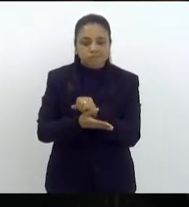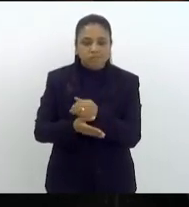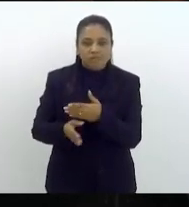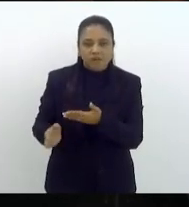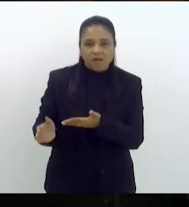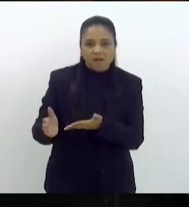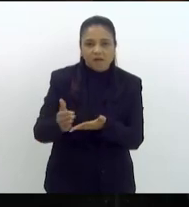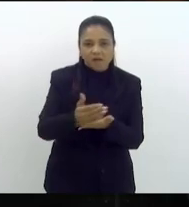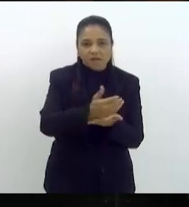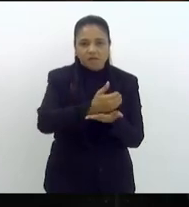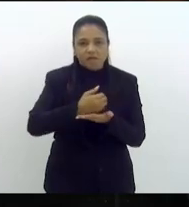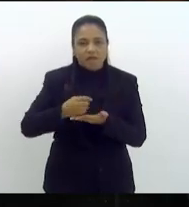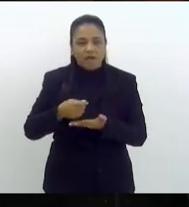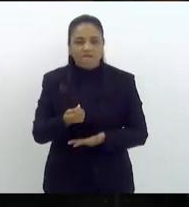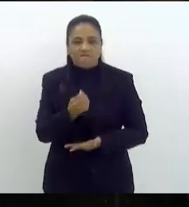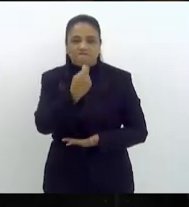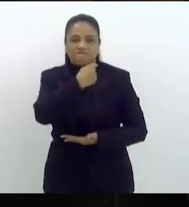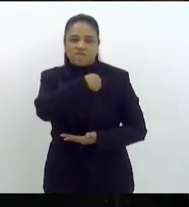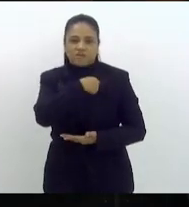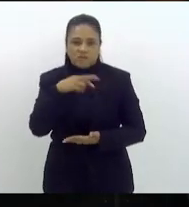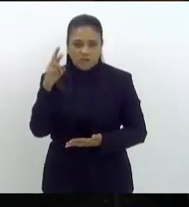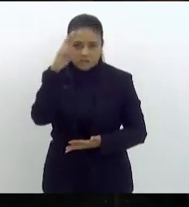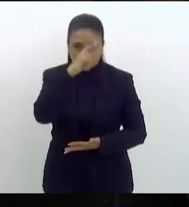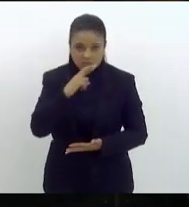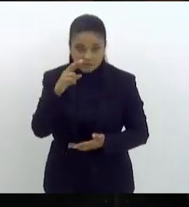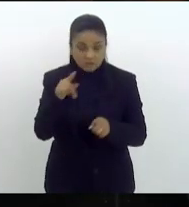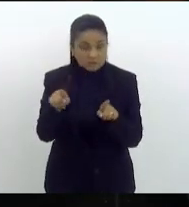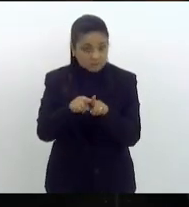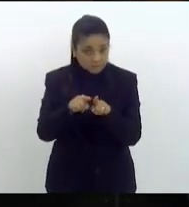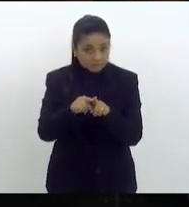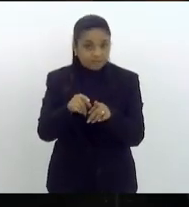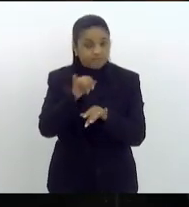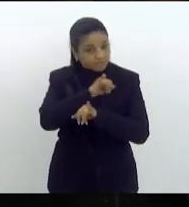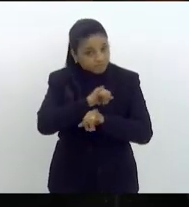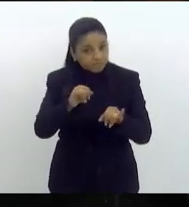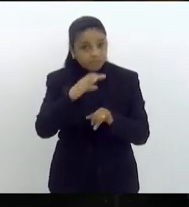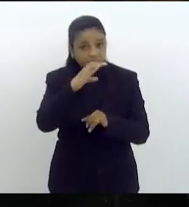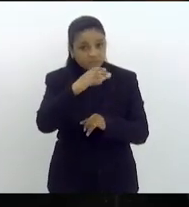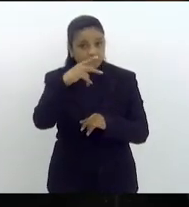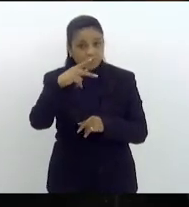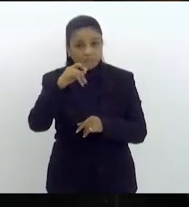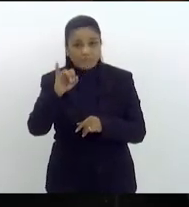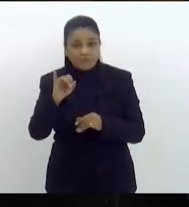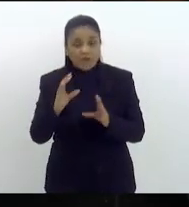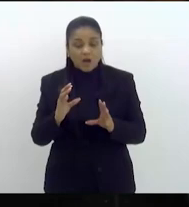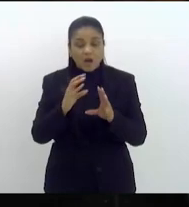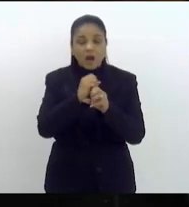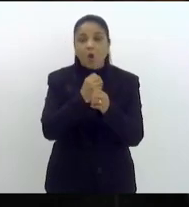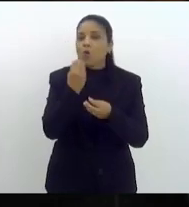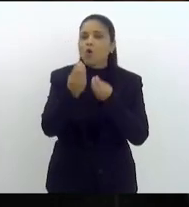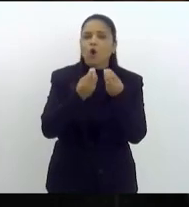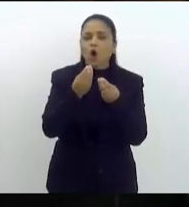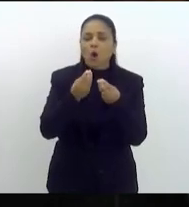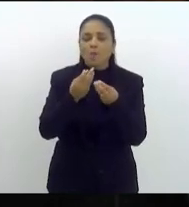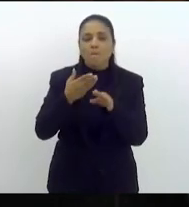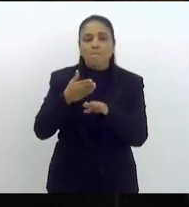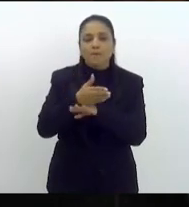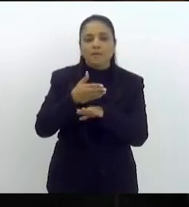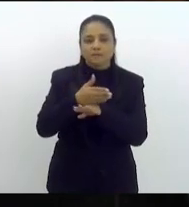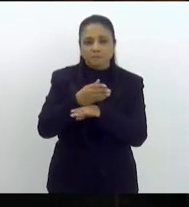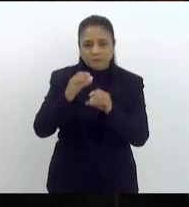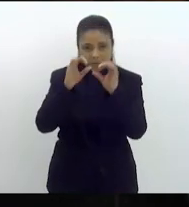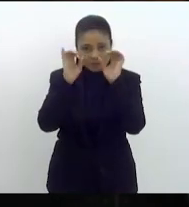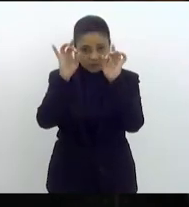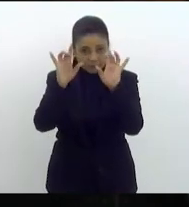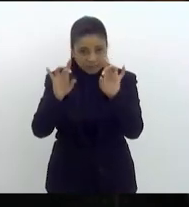poderia também citar da CPI como é que se faz o cálculo da participação especial a